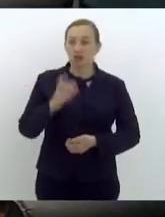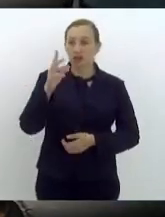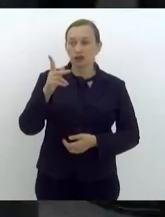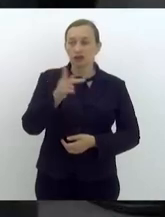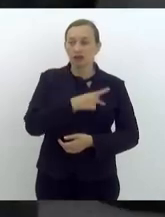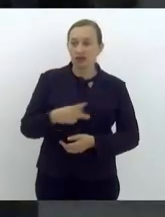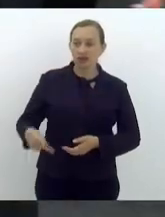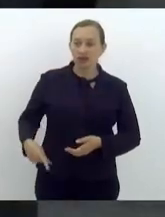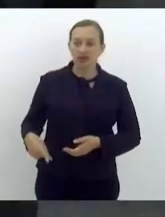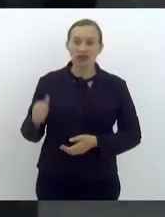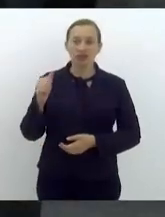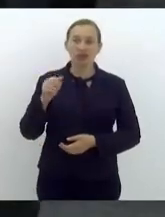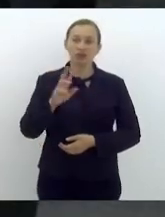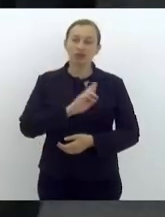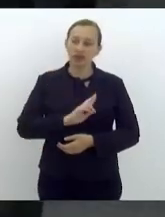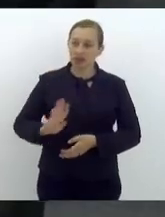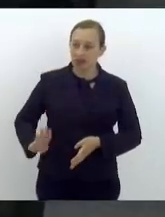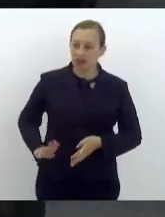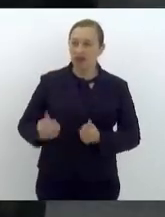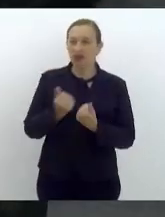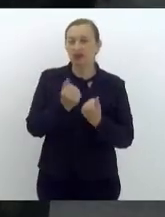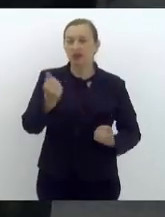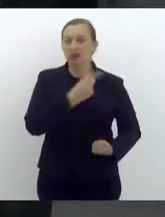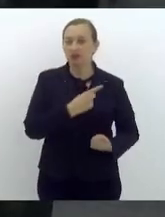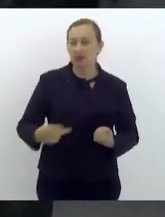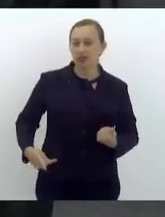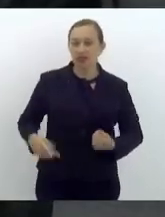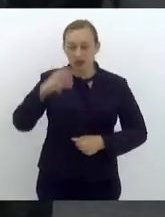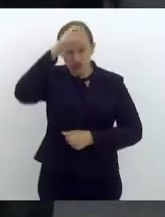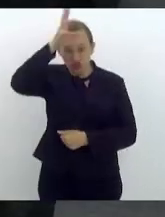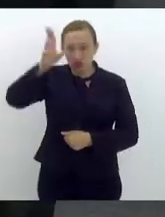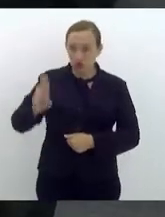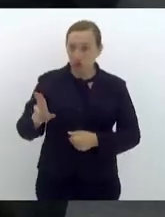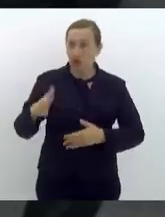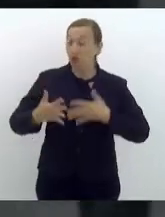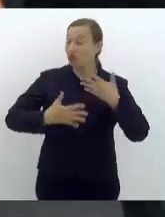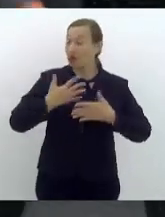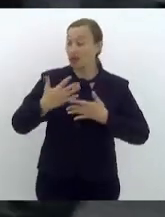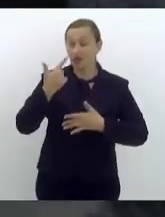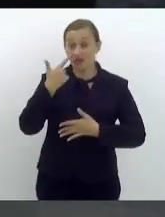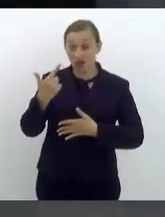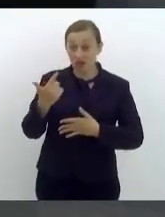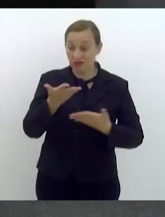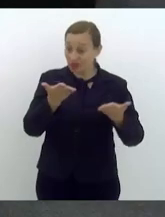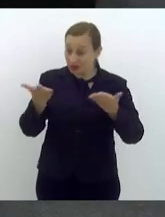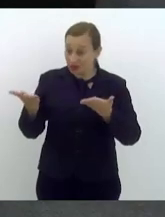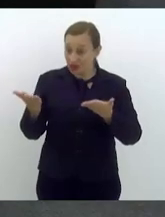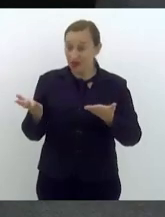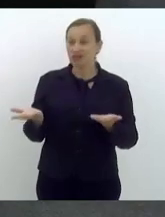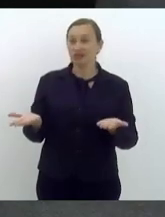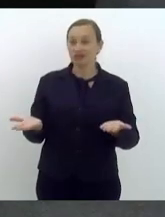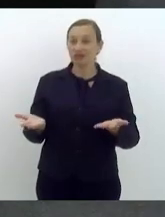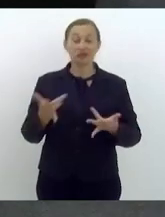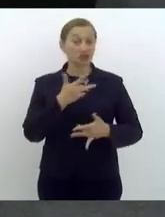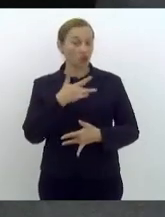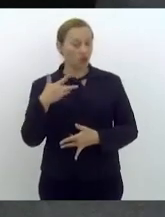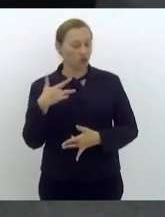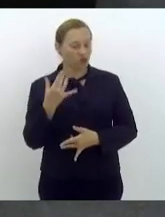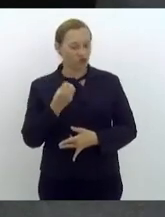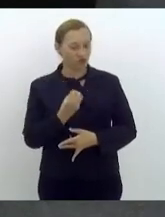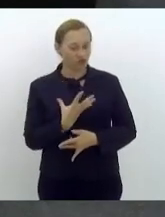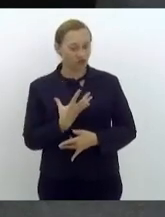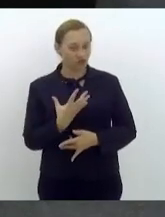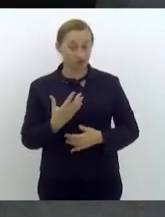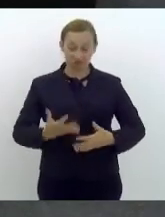Presidente Bacelar, vice-presidente Tia Ju, satisfação vê-los aqui, em boa saúde, em